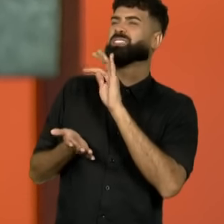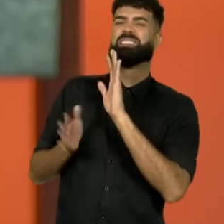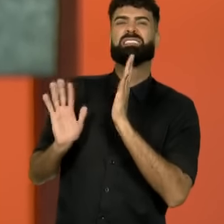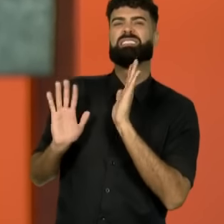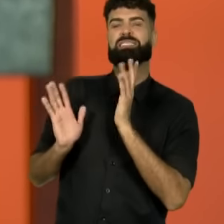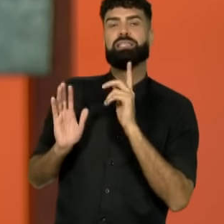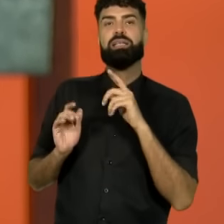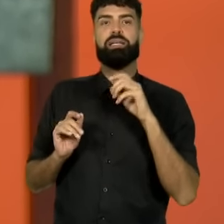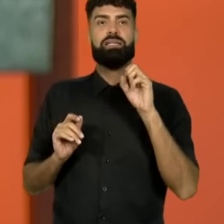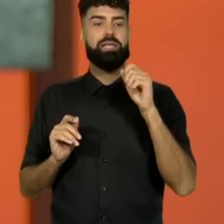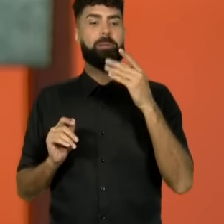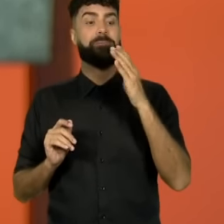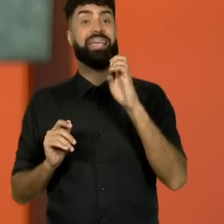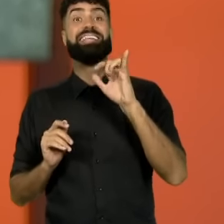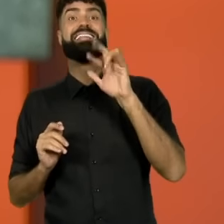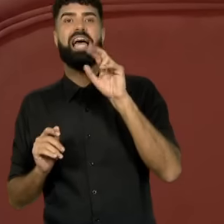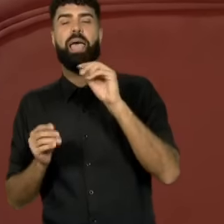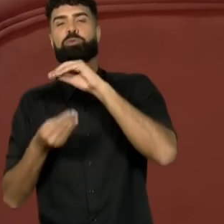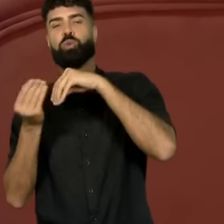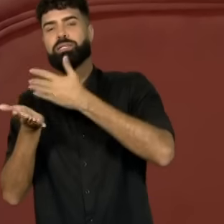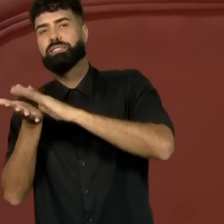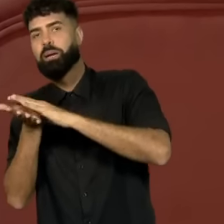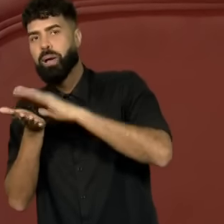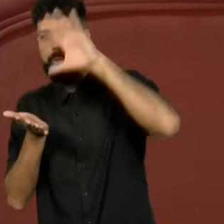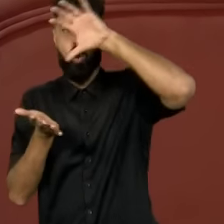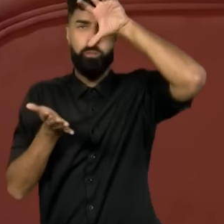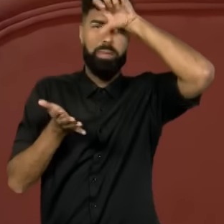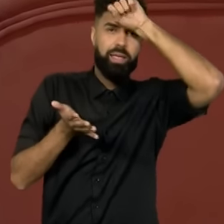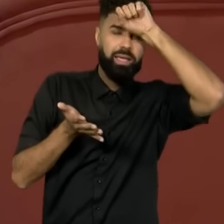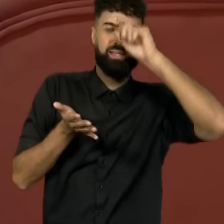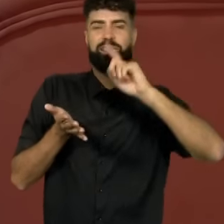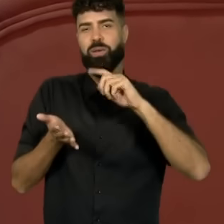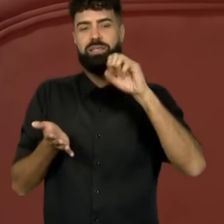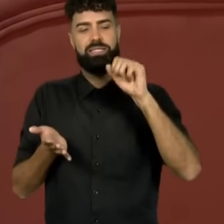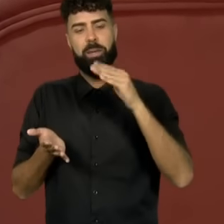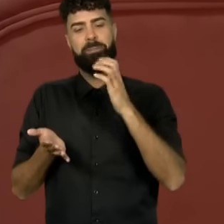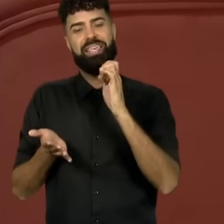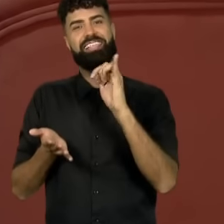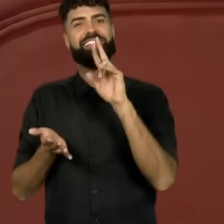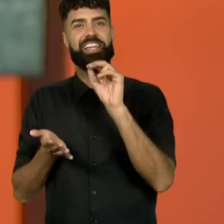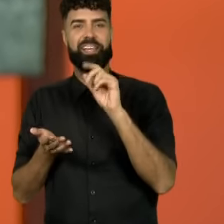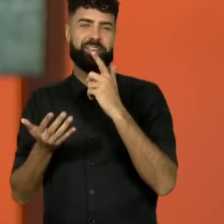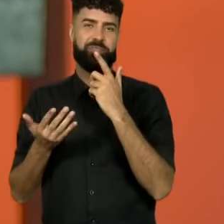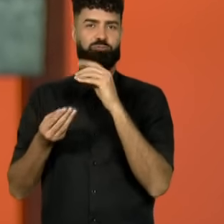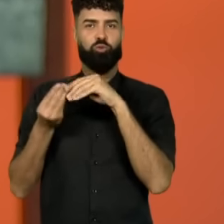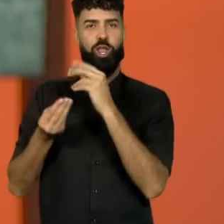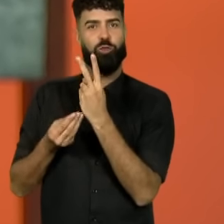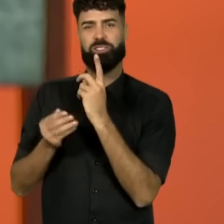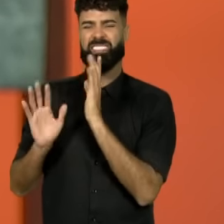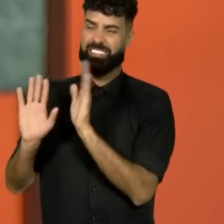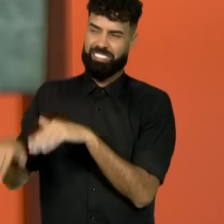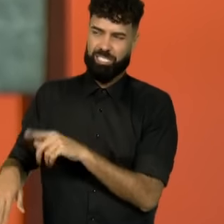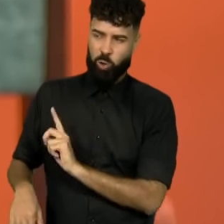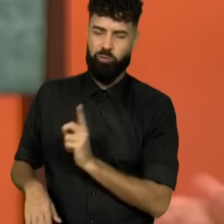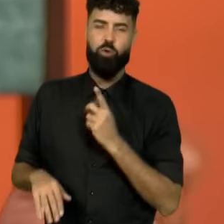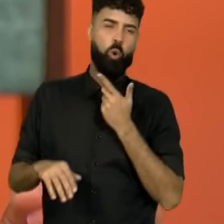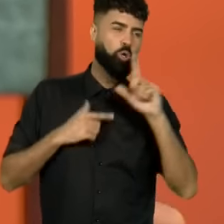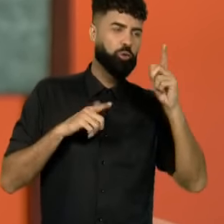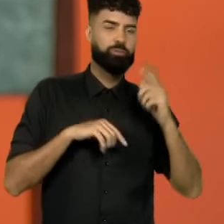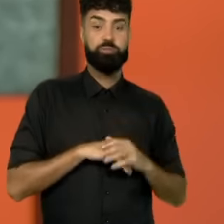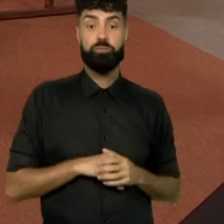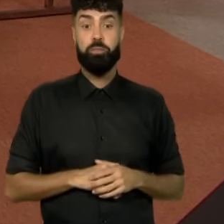mistura de sambista com macumbeira. Era isso. Adoro ser cagalhada. É. Esse disco daí, esse disco